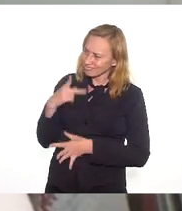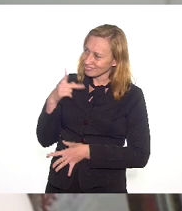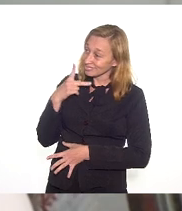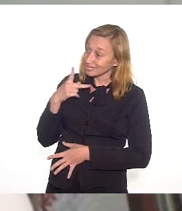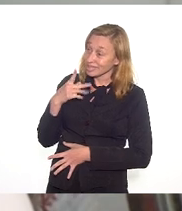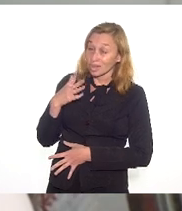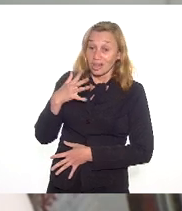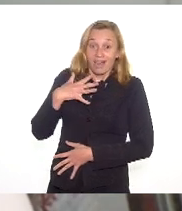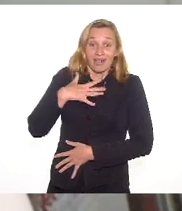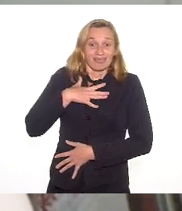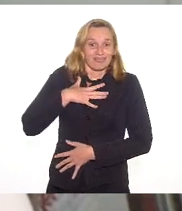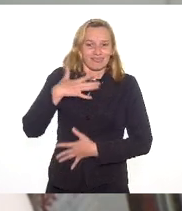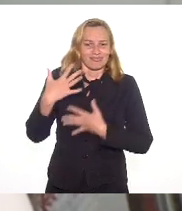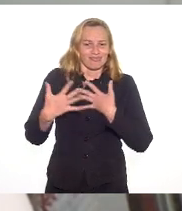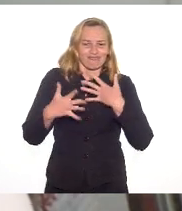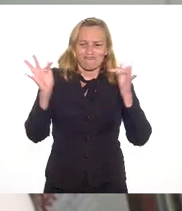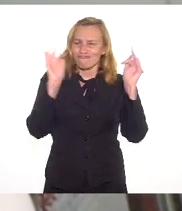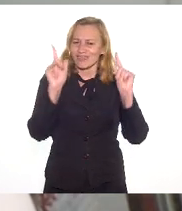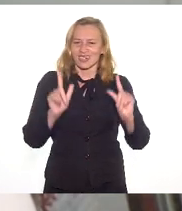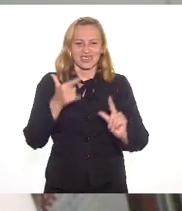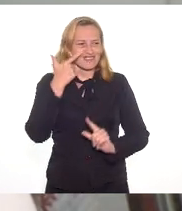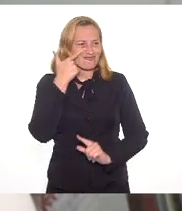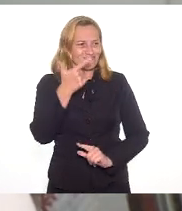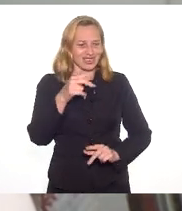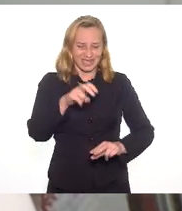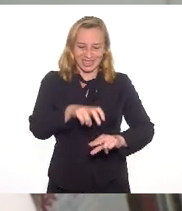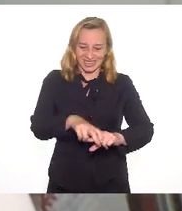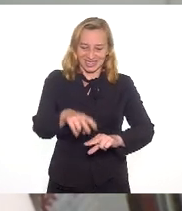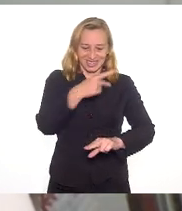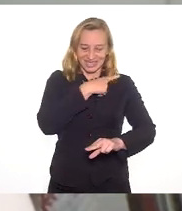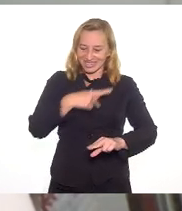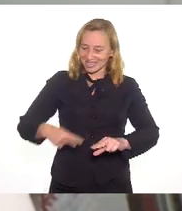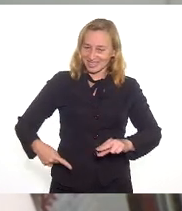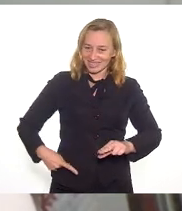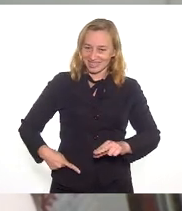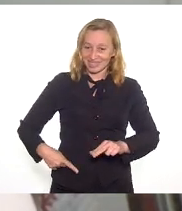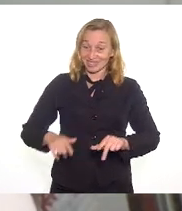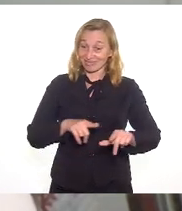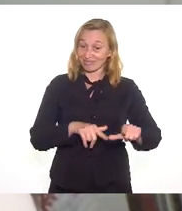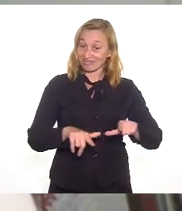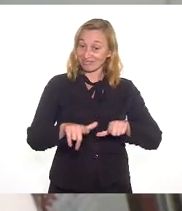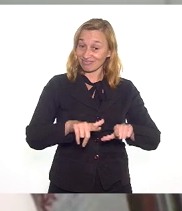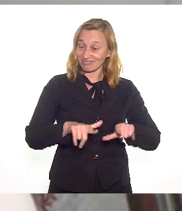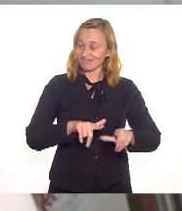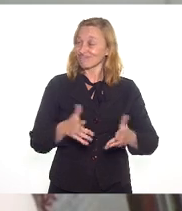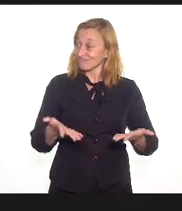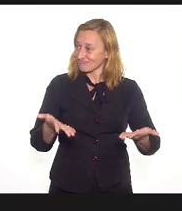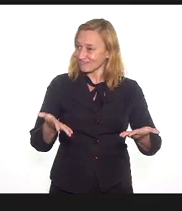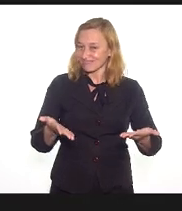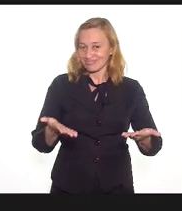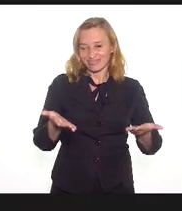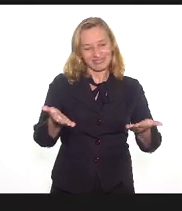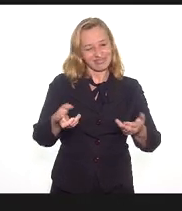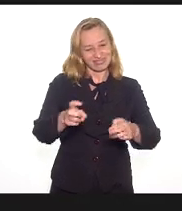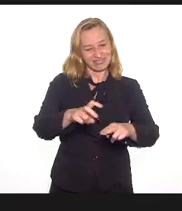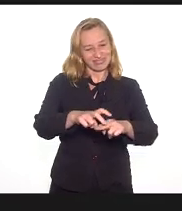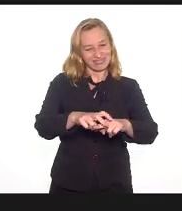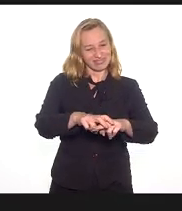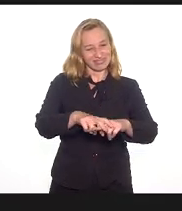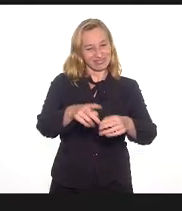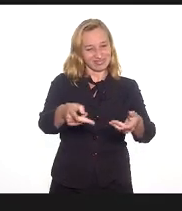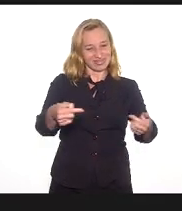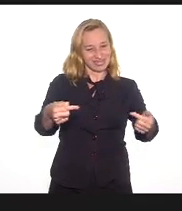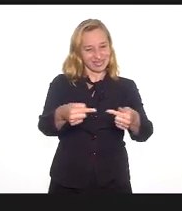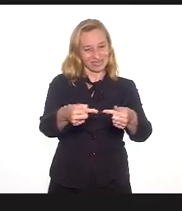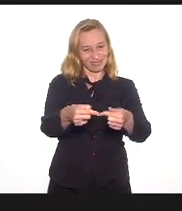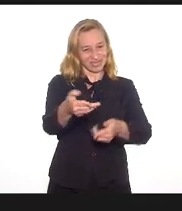fico feliz em vê-la presidindo as nossas sessões. Esse lugar combina muito com Vossa